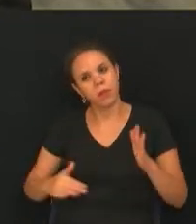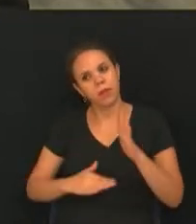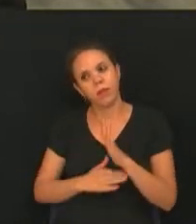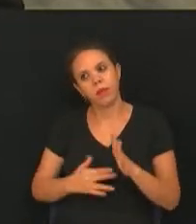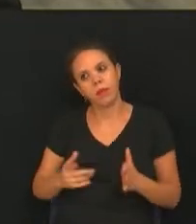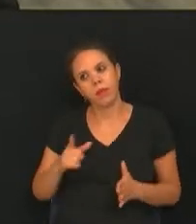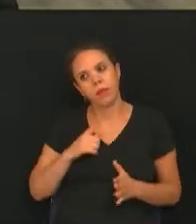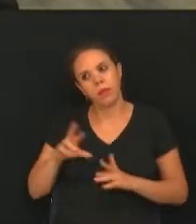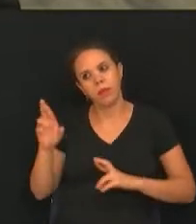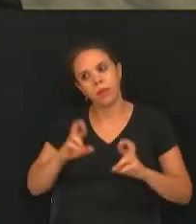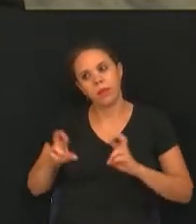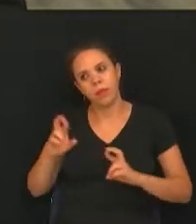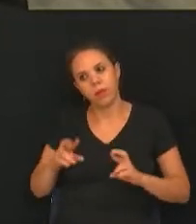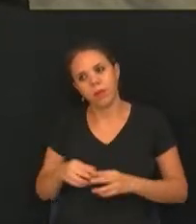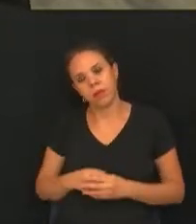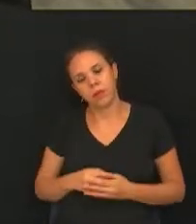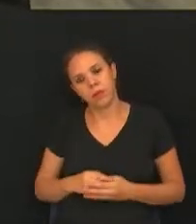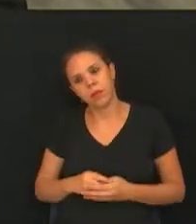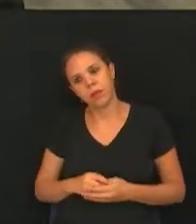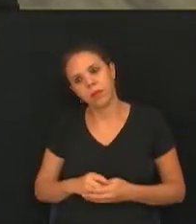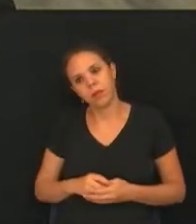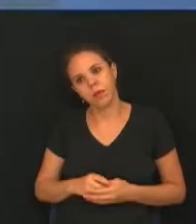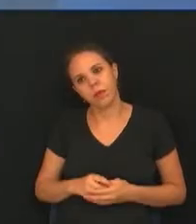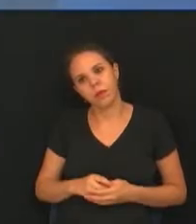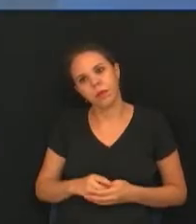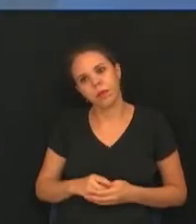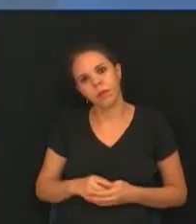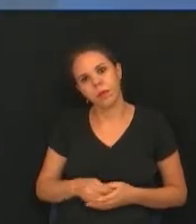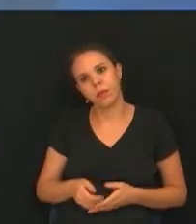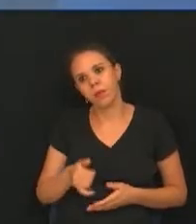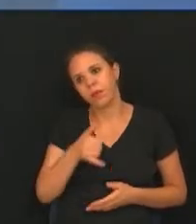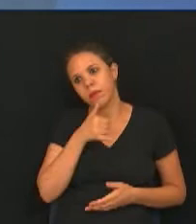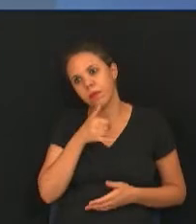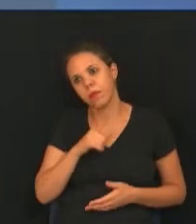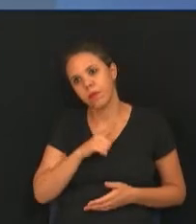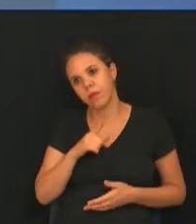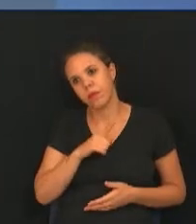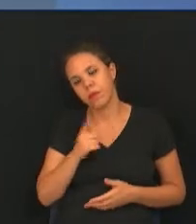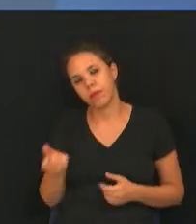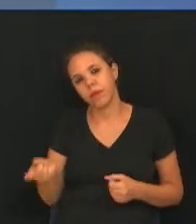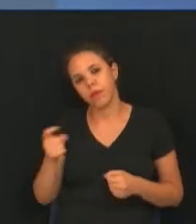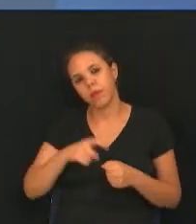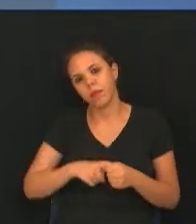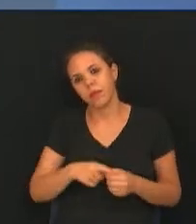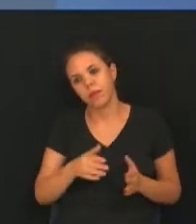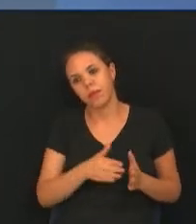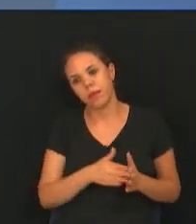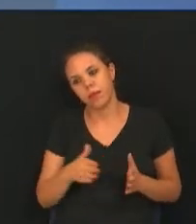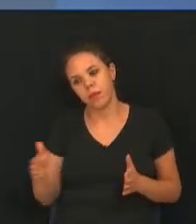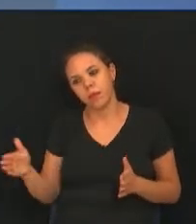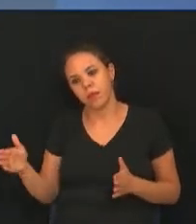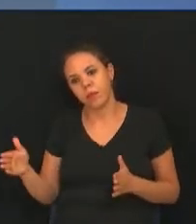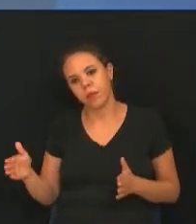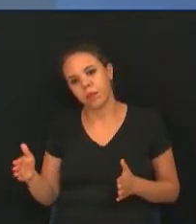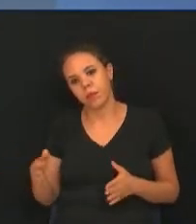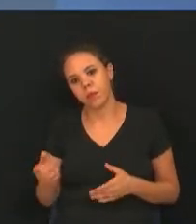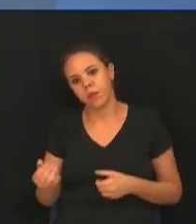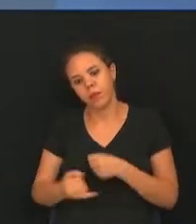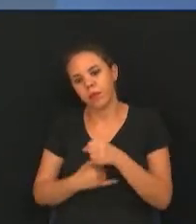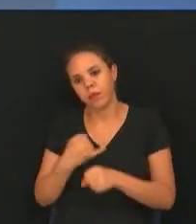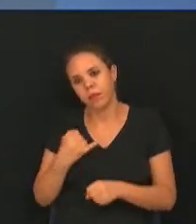tem analisado isso? Bom, infelizmente, tivemos que retornar nesse modo